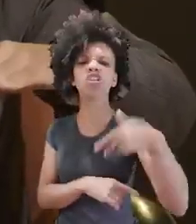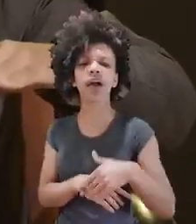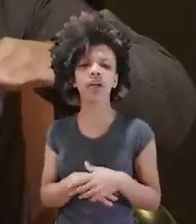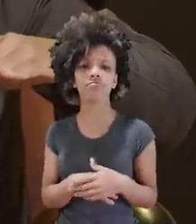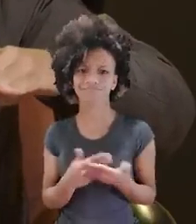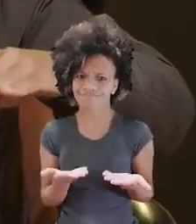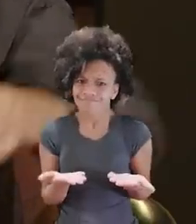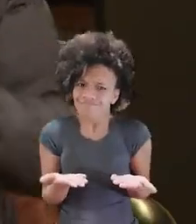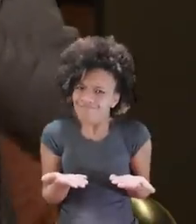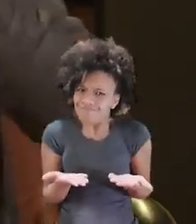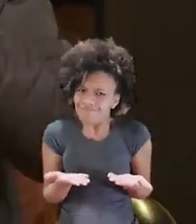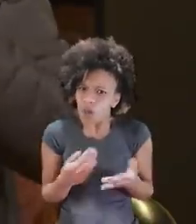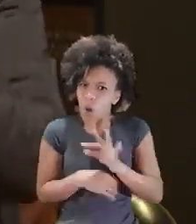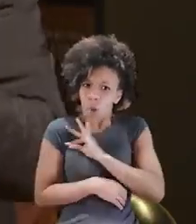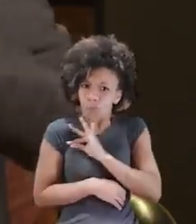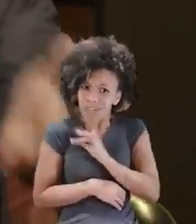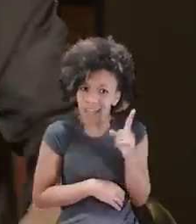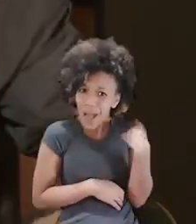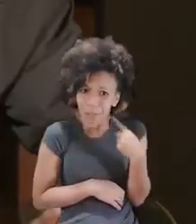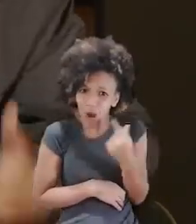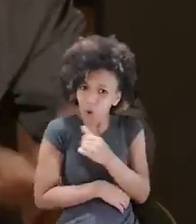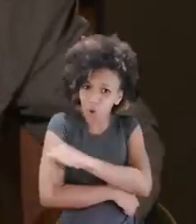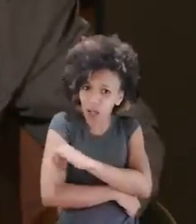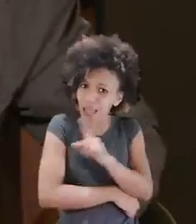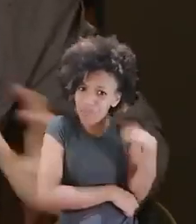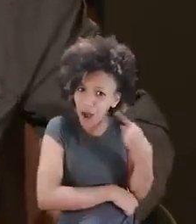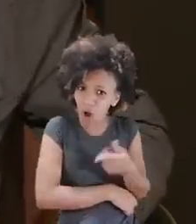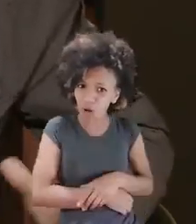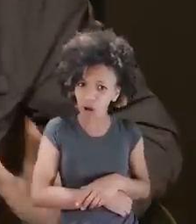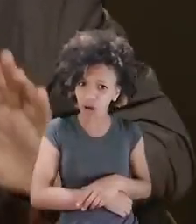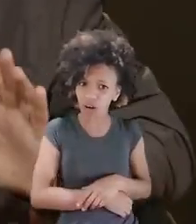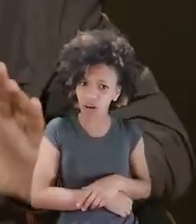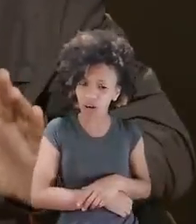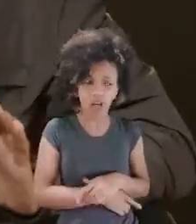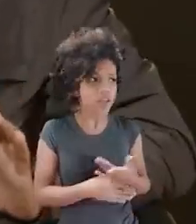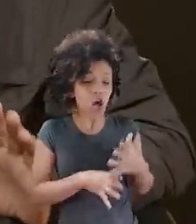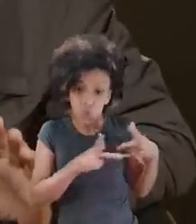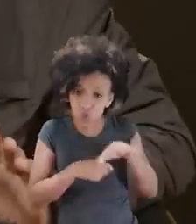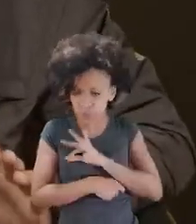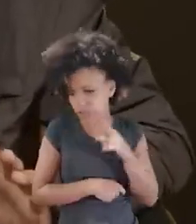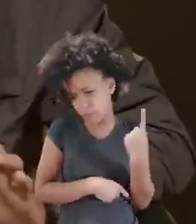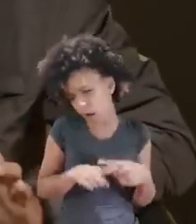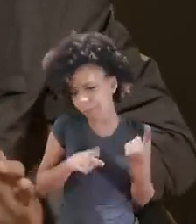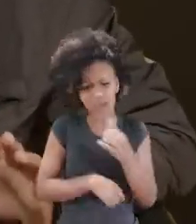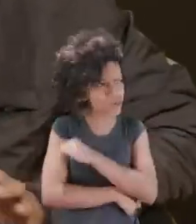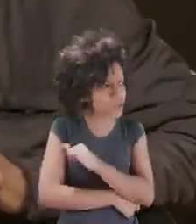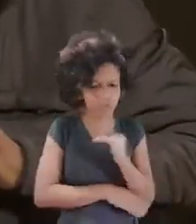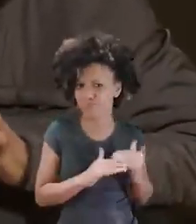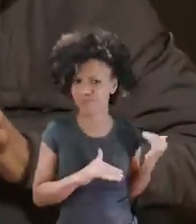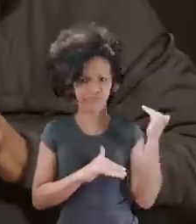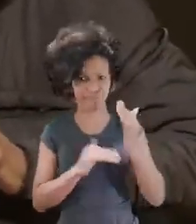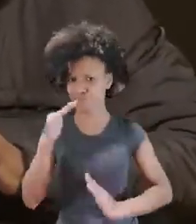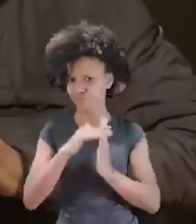resolver e o policial do Rio maluco maluco maluco é o canal todo policial e maluco mas